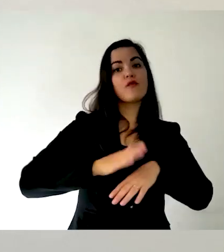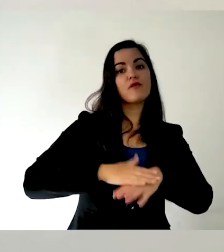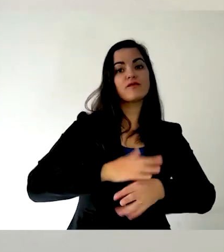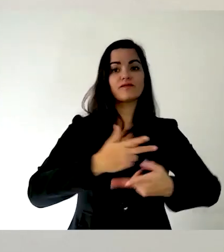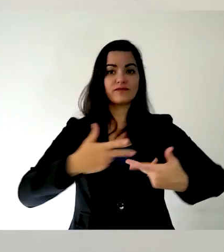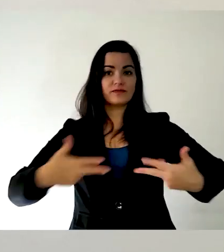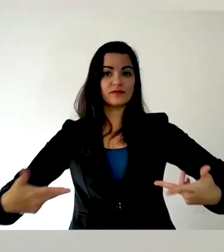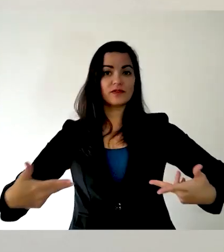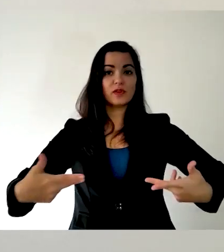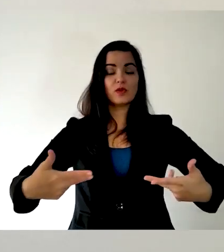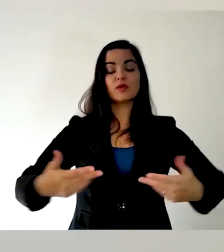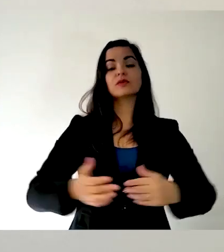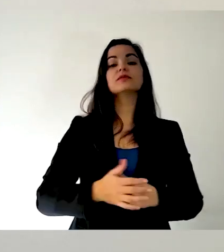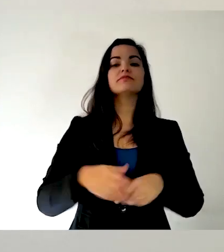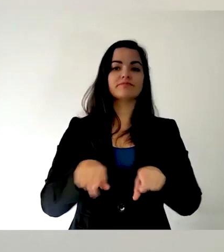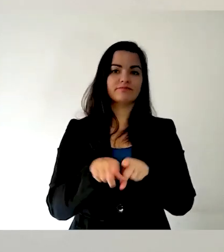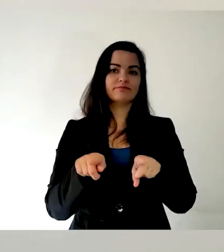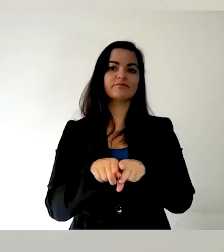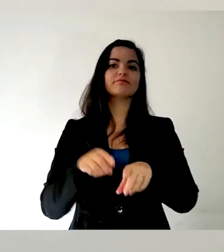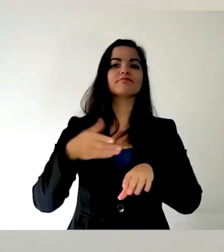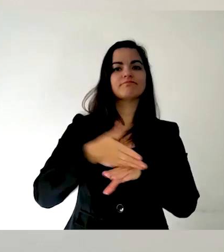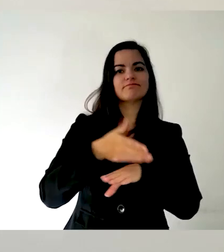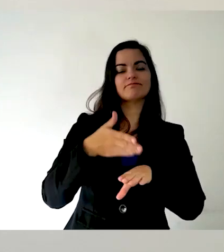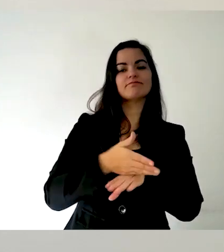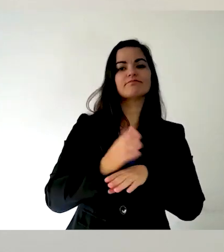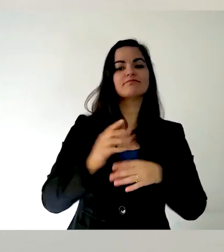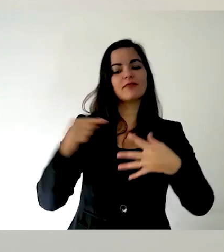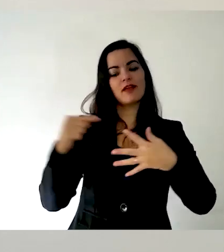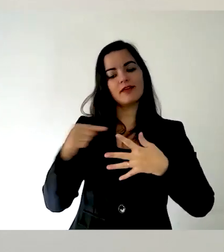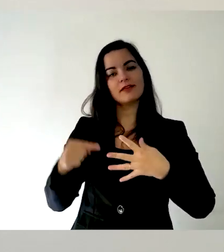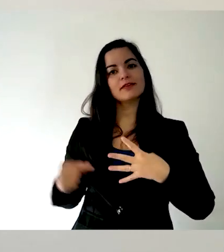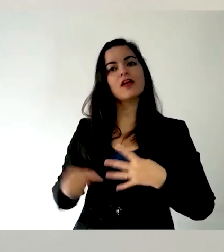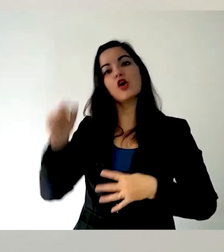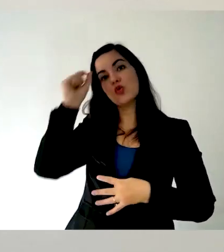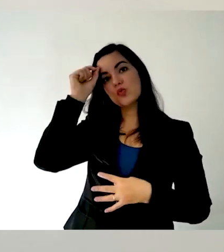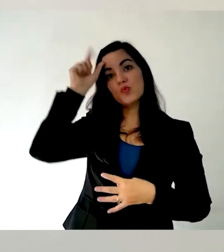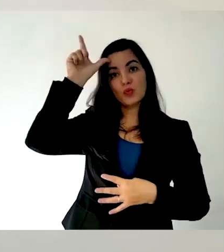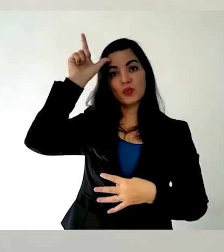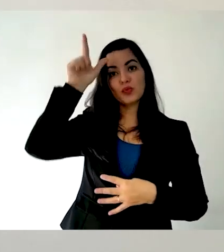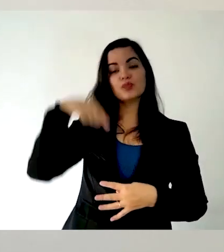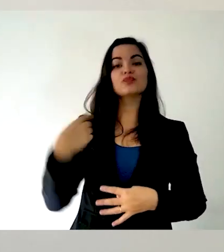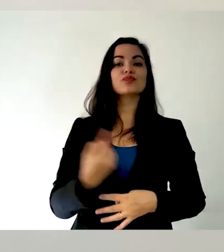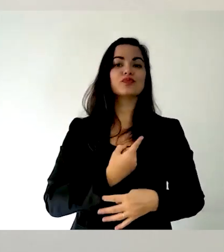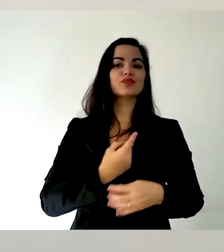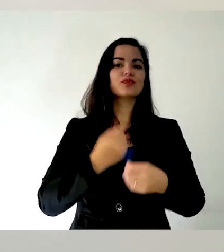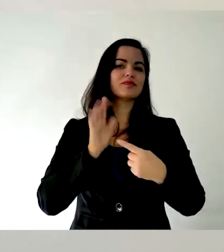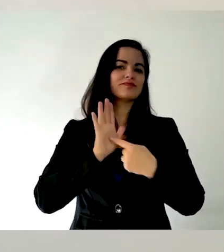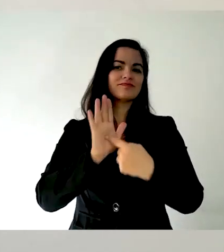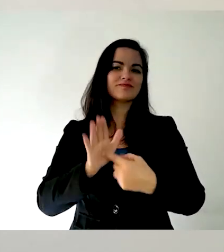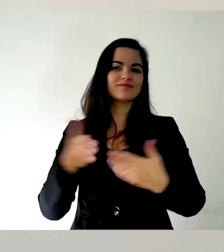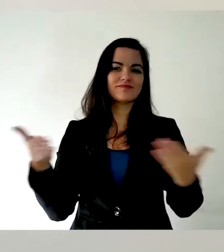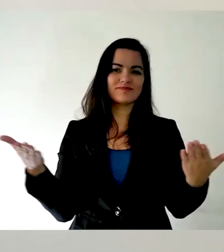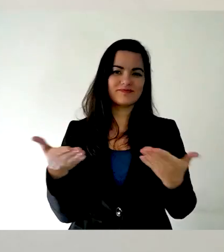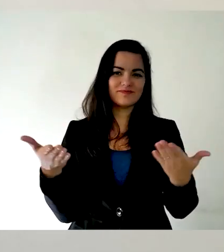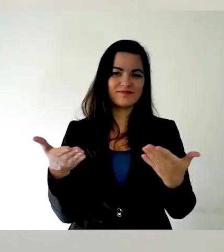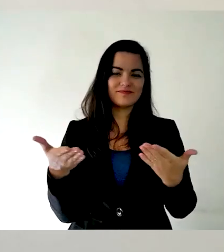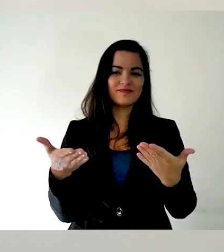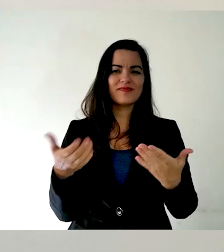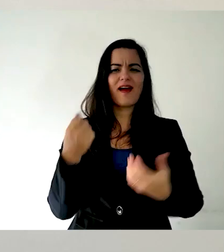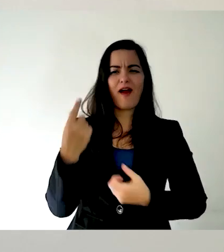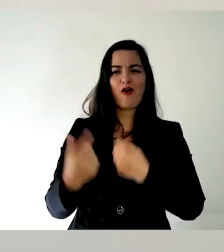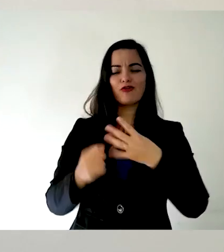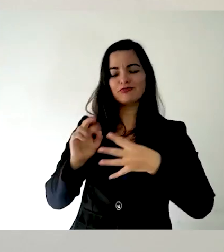fazer algo entra nessa classificação de cultura, que nós vamos apresentar